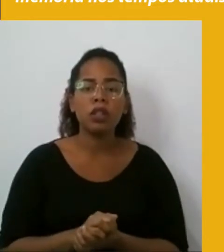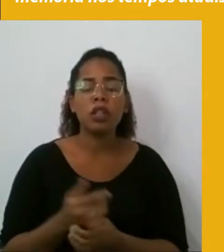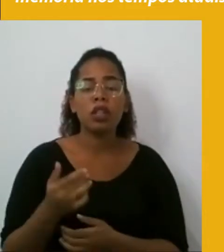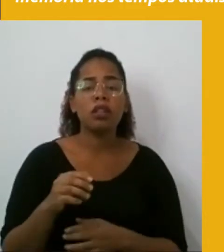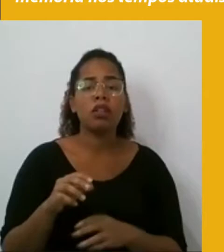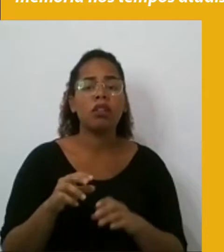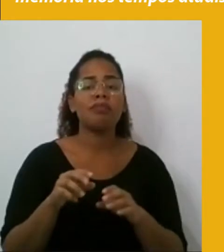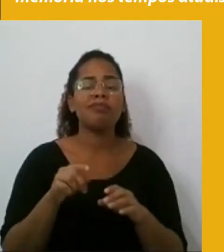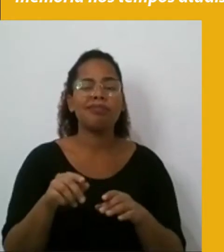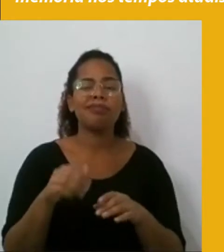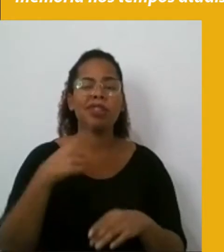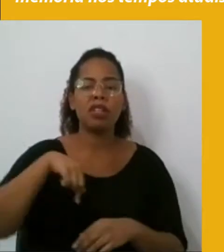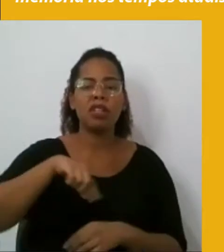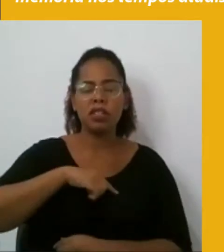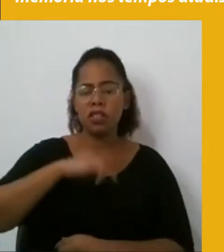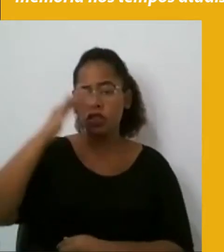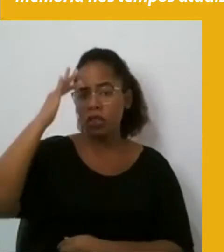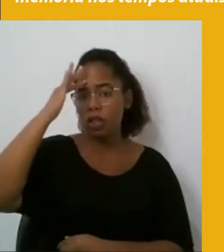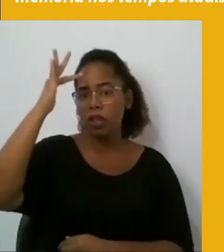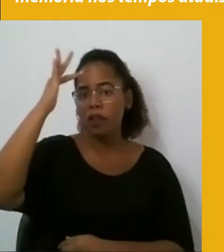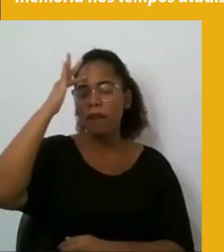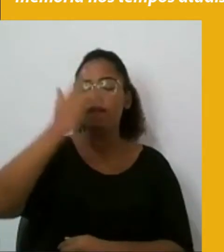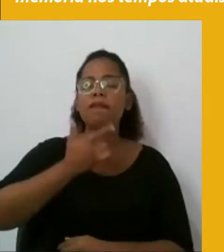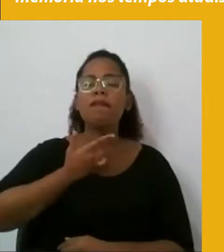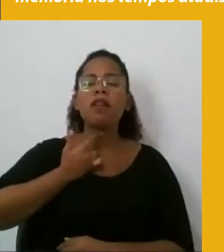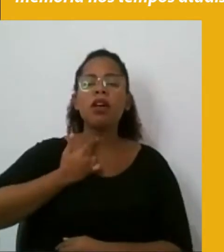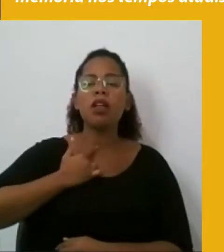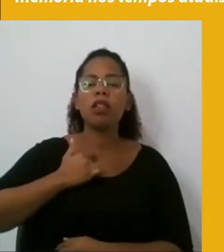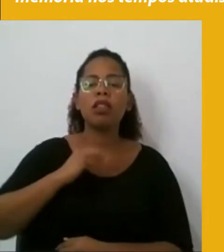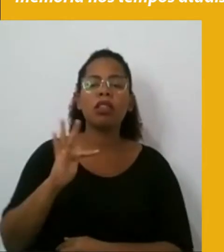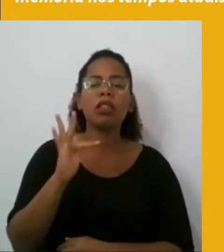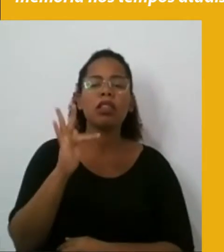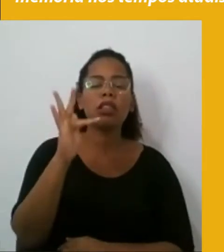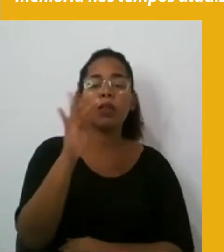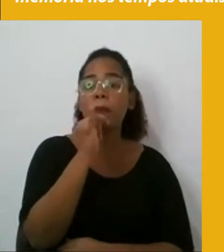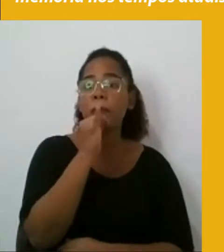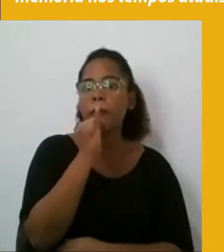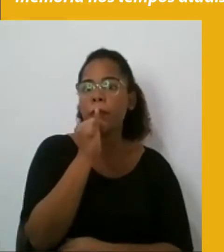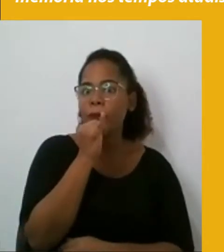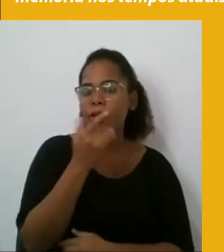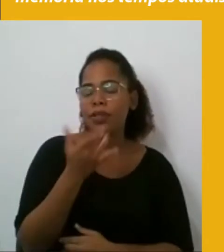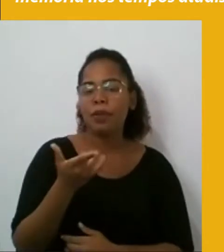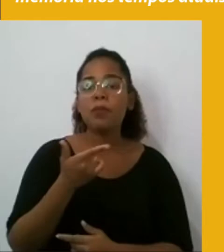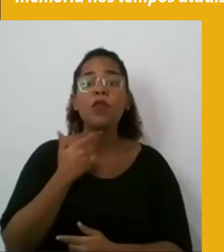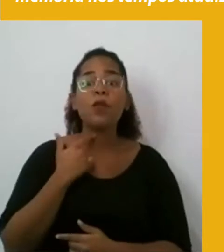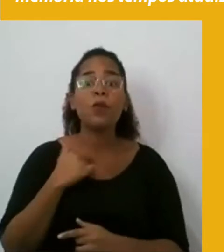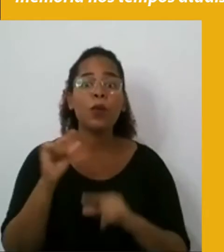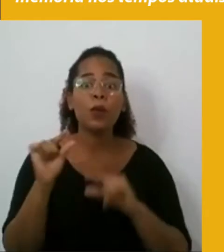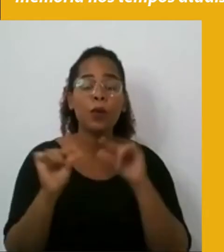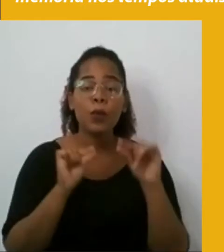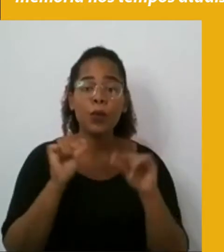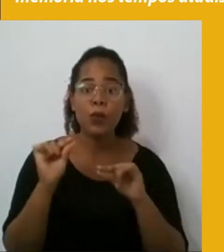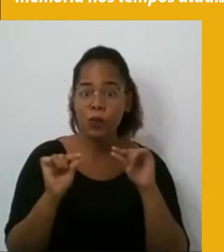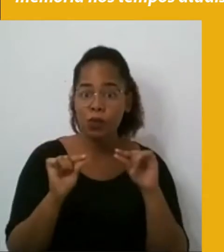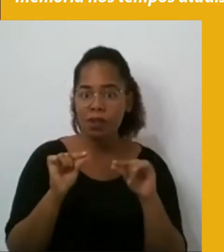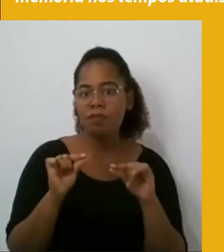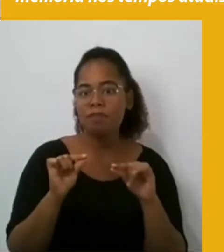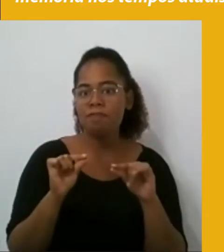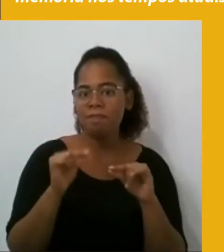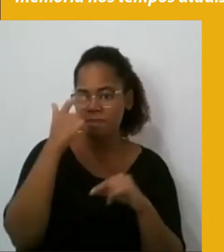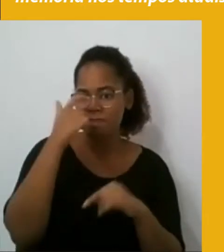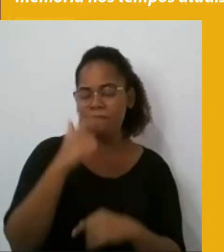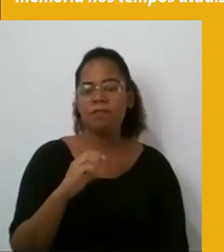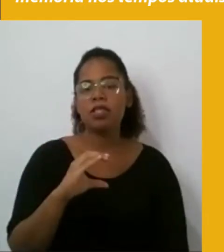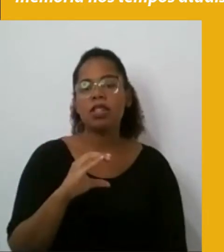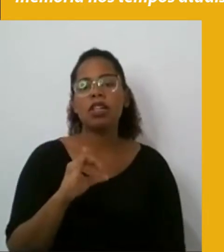utopia, né? Qual é a minha utopia museal, se vocês perguntarem? Era aquela que a gente já vinha